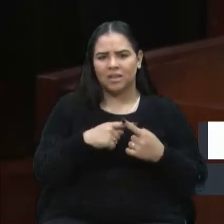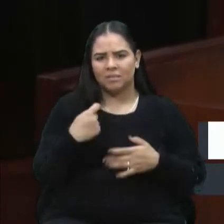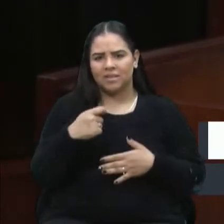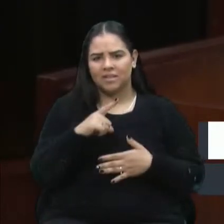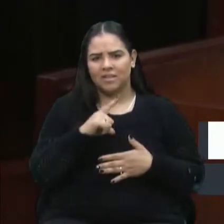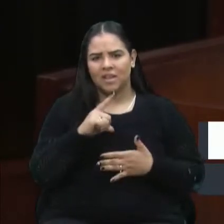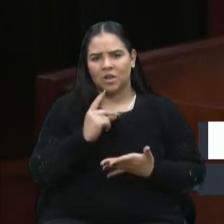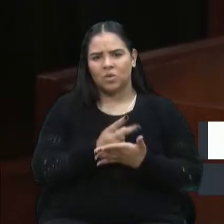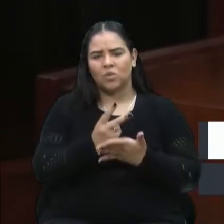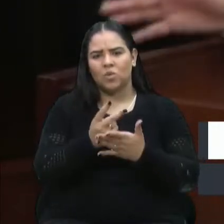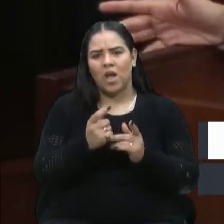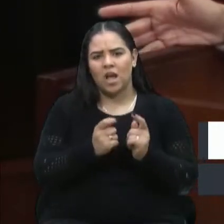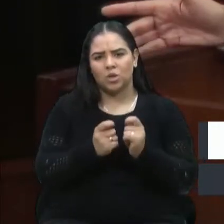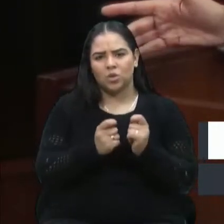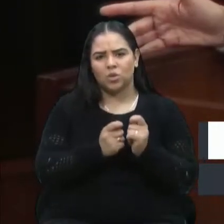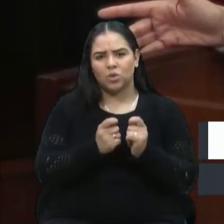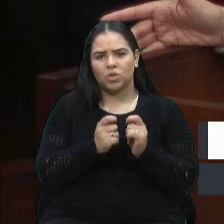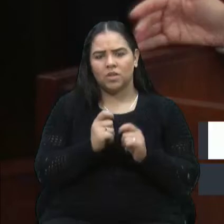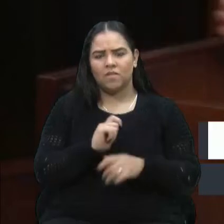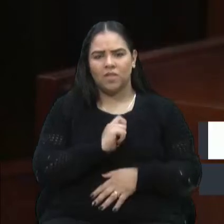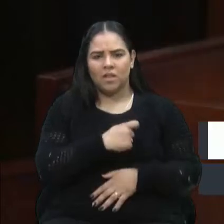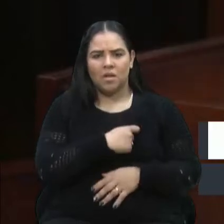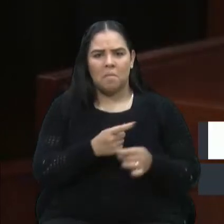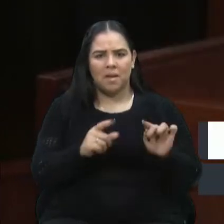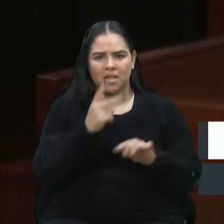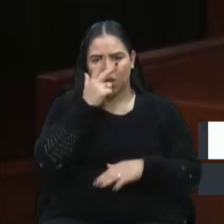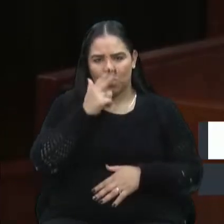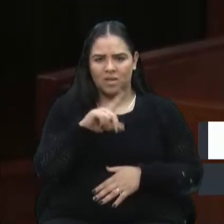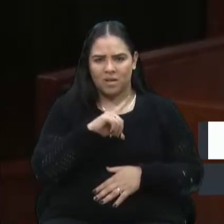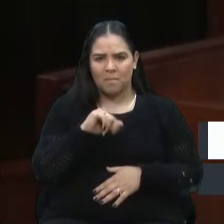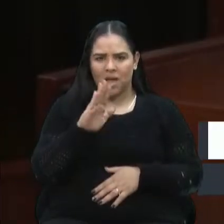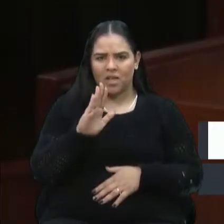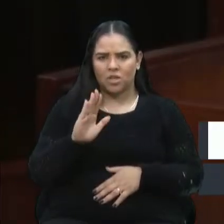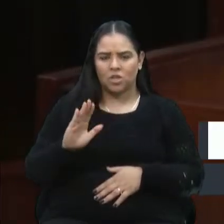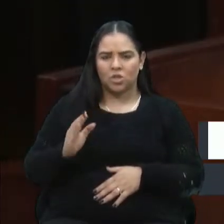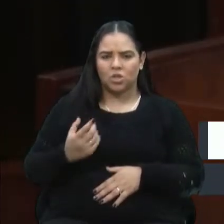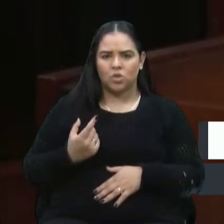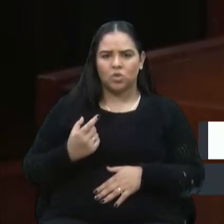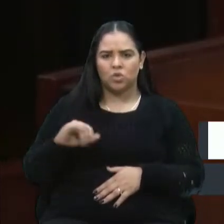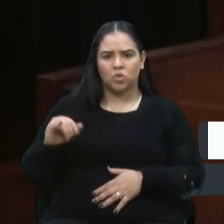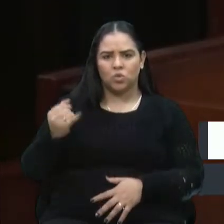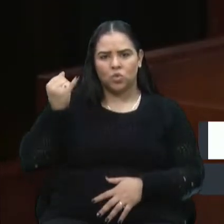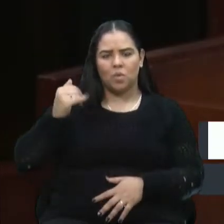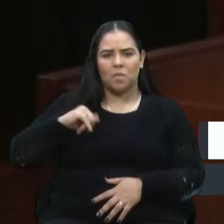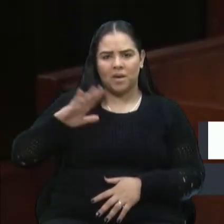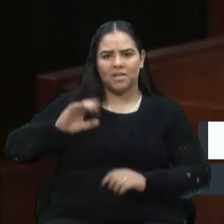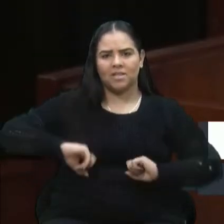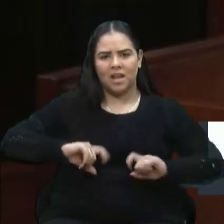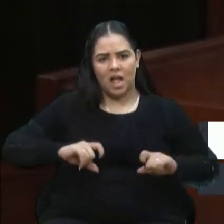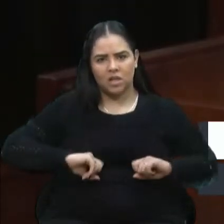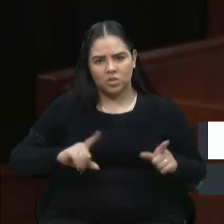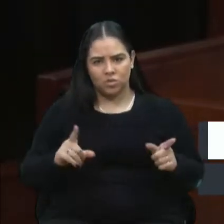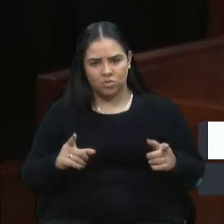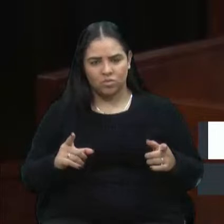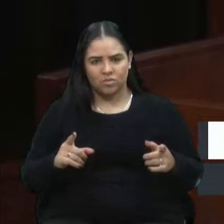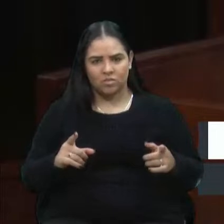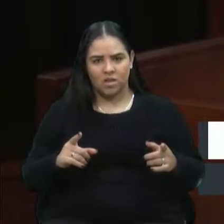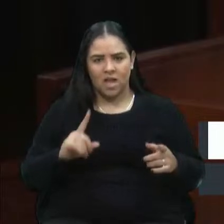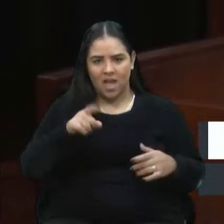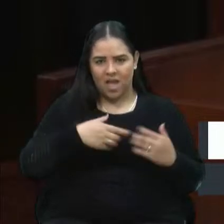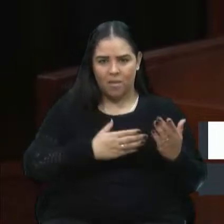ajuste fiscal, mas, ao mesmo tempo, elevar juro, né, aumentar os gastos públicos, isso está